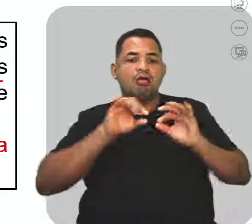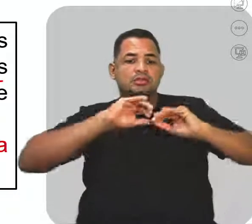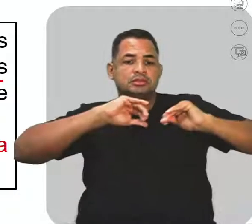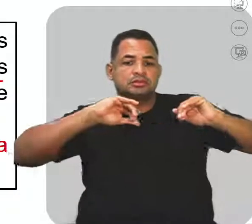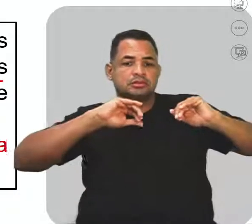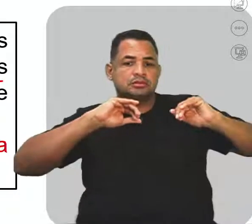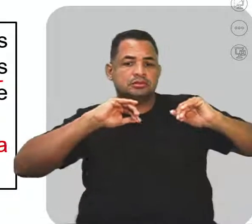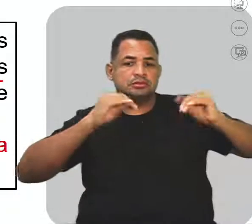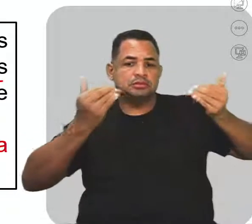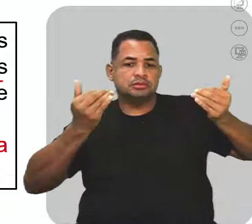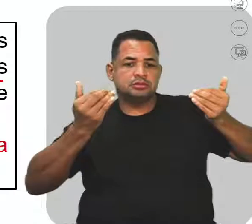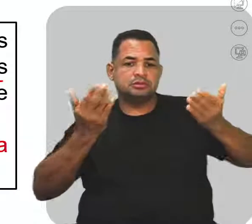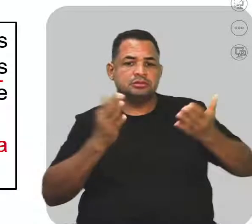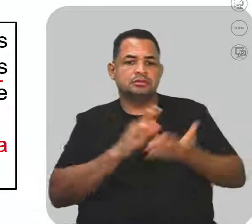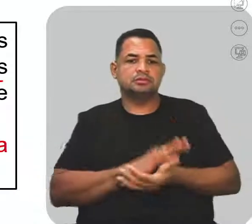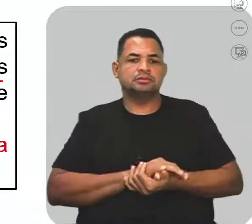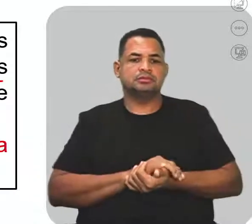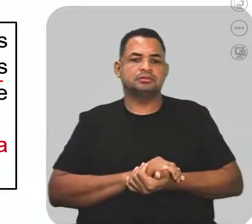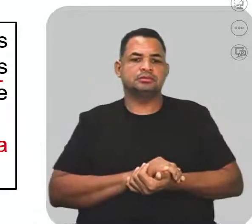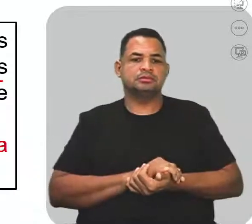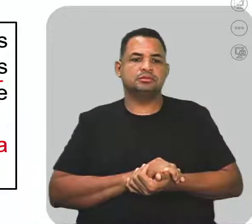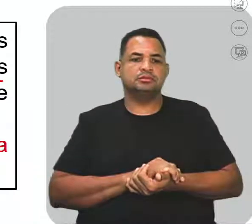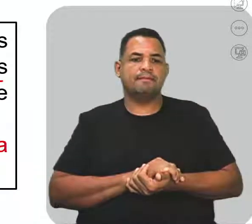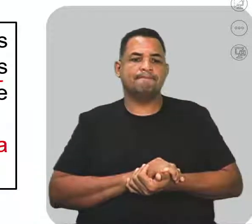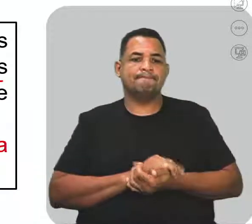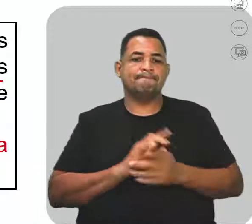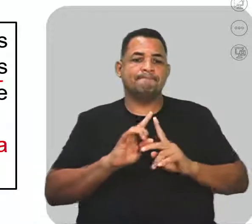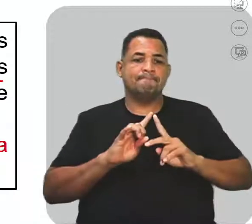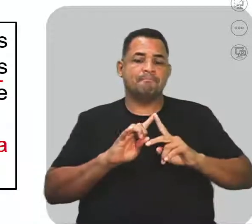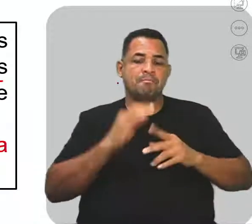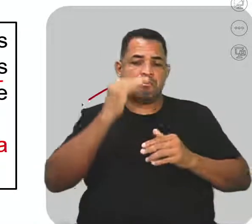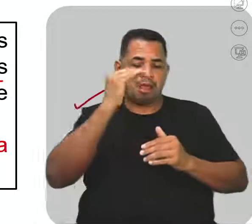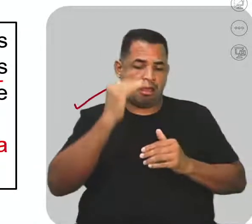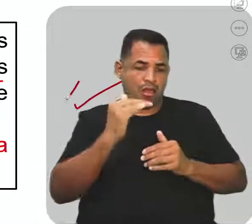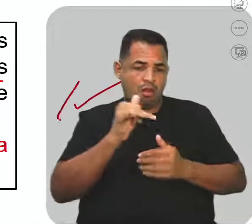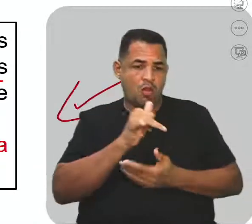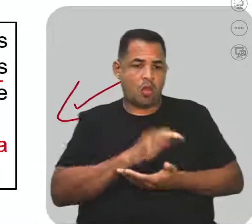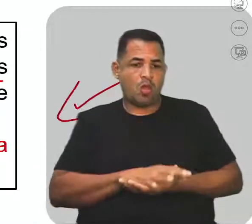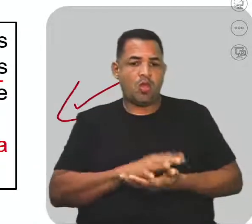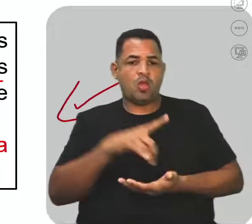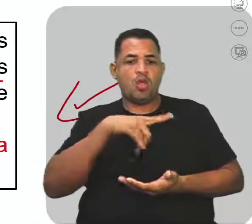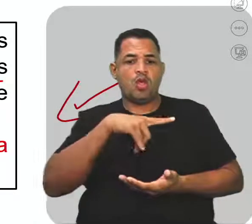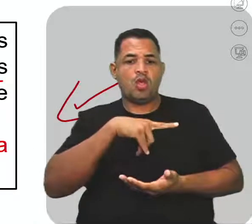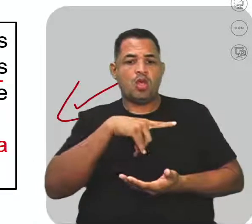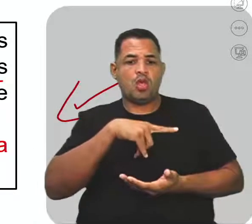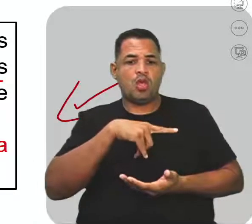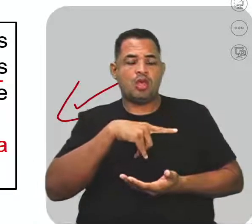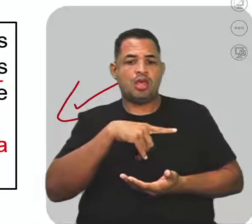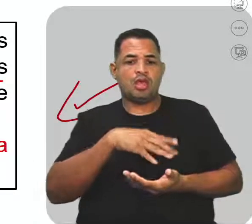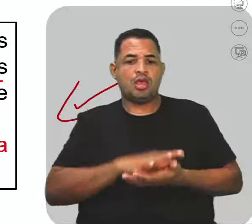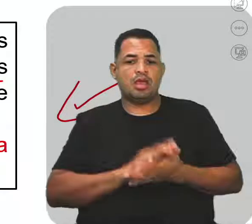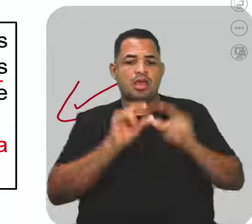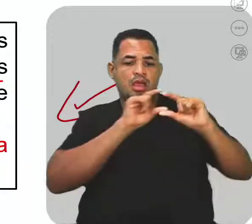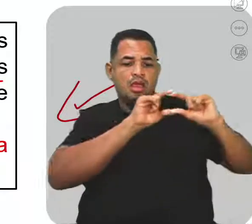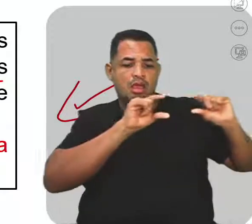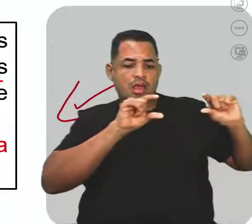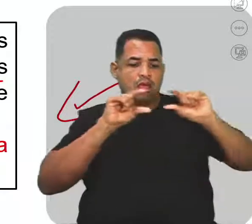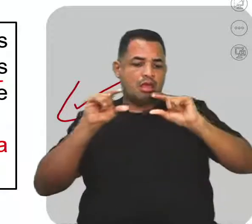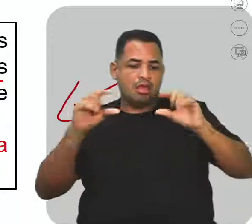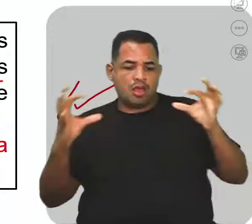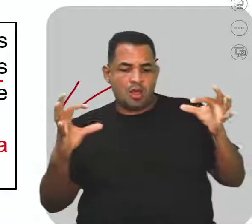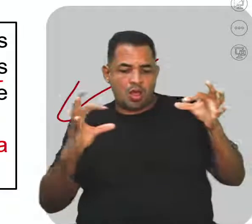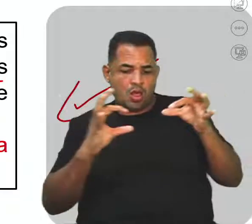e independentes, né? No primeiro exemplo. Já nesse segundo, nós temos que as orações, elas são